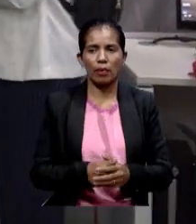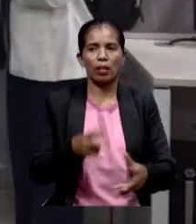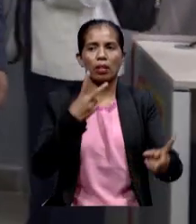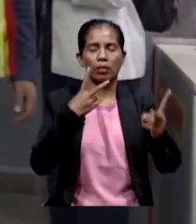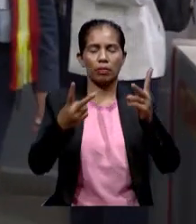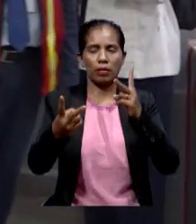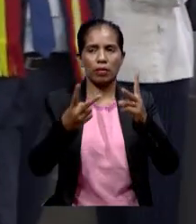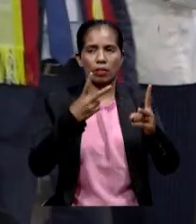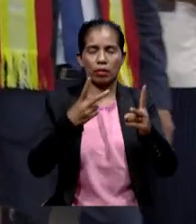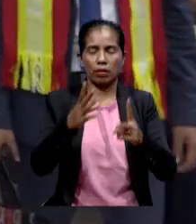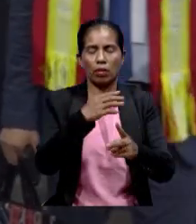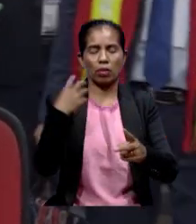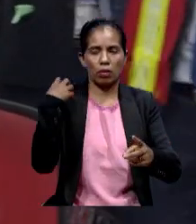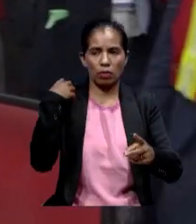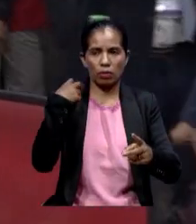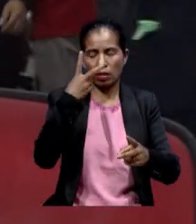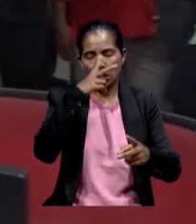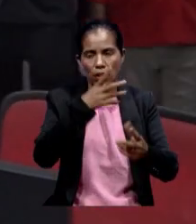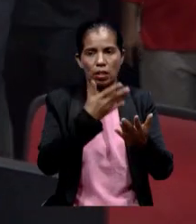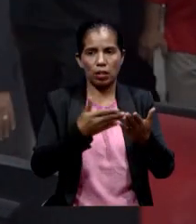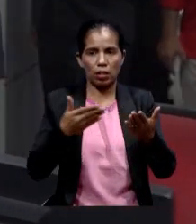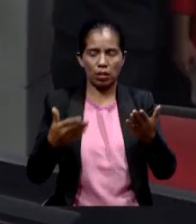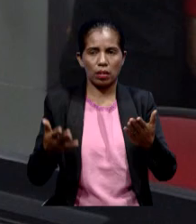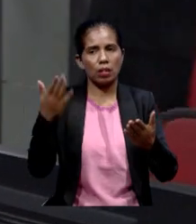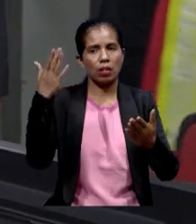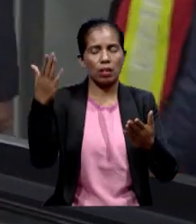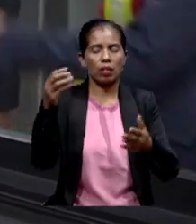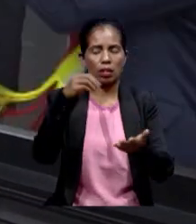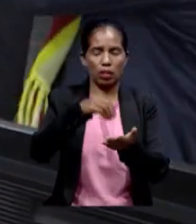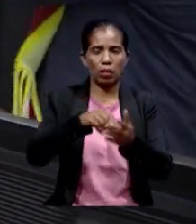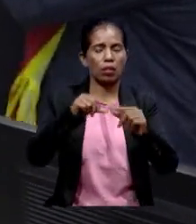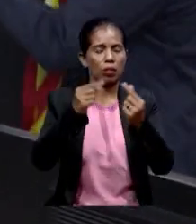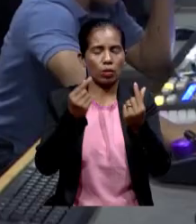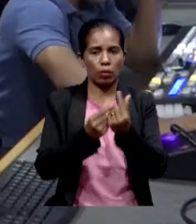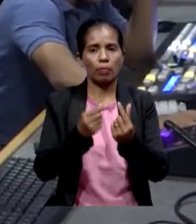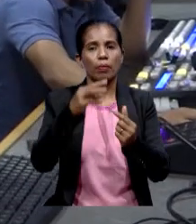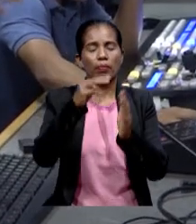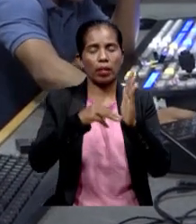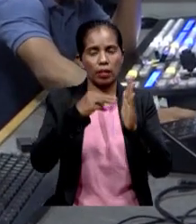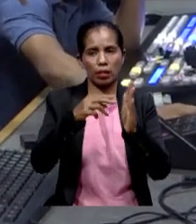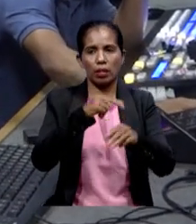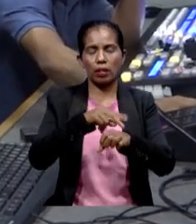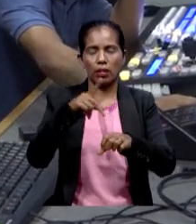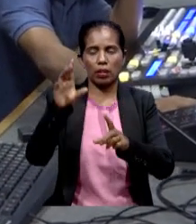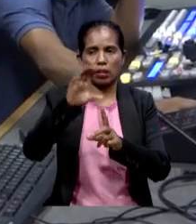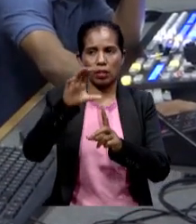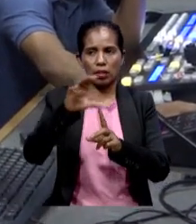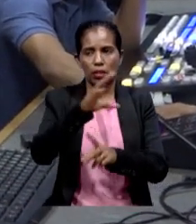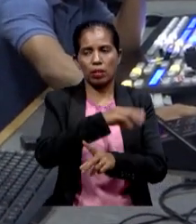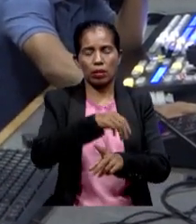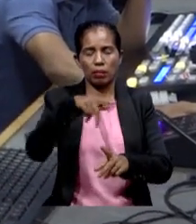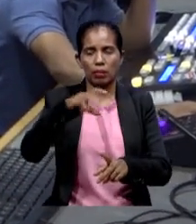horas ida e edifício, no haré facilidade CIRA, neve instala e grupo média nacional, chefe delegação comunidade